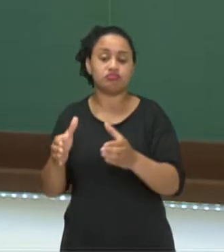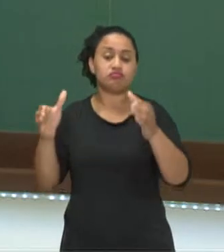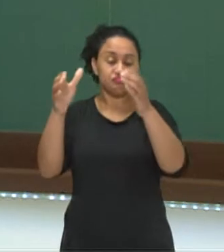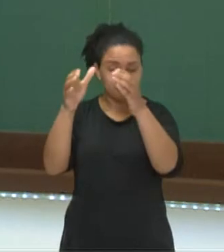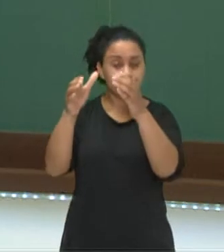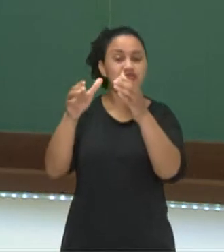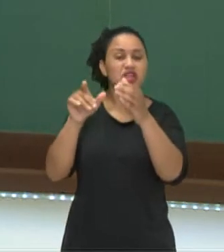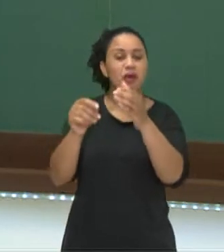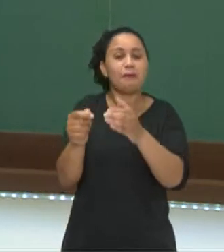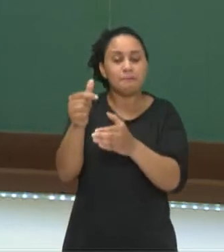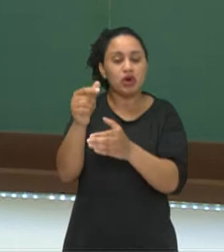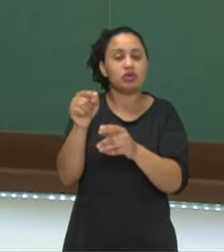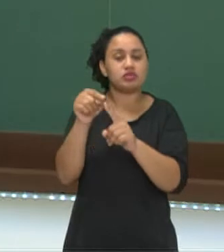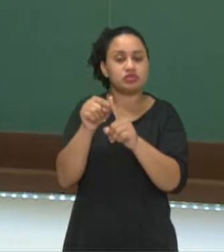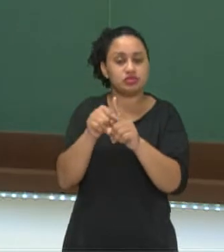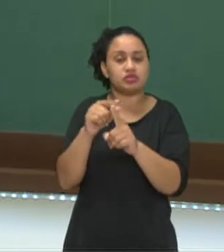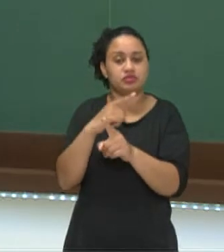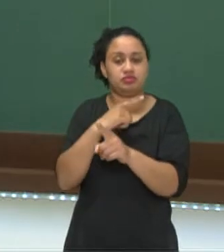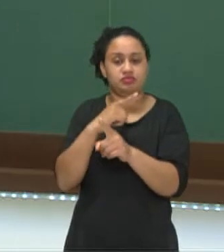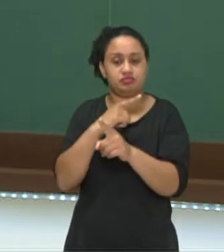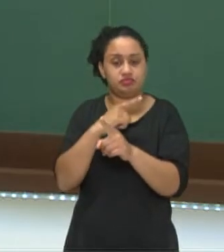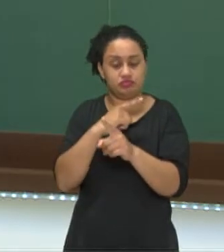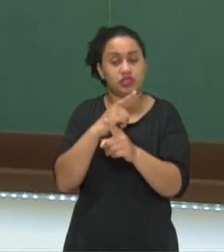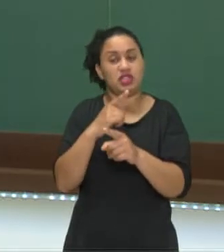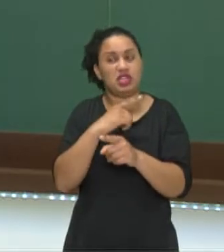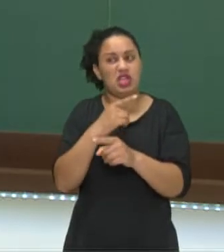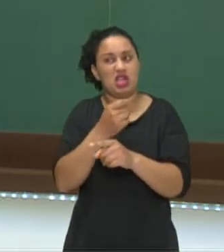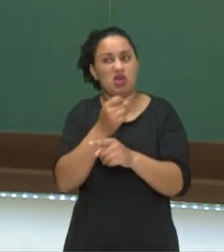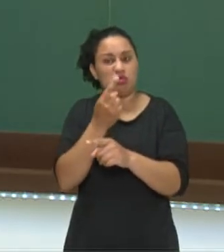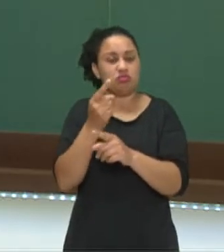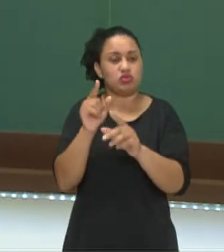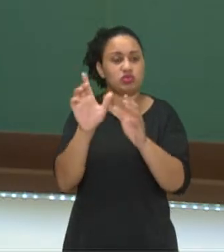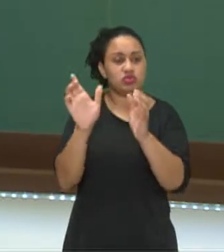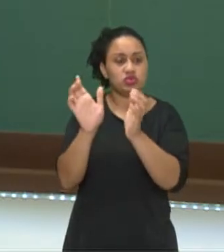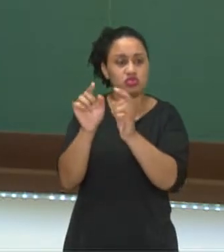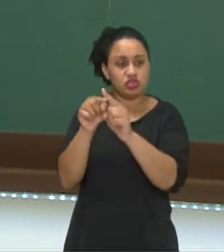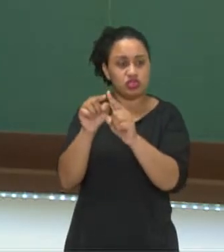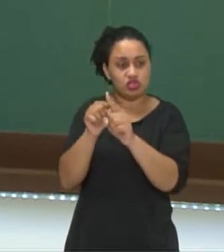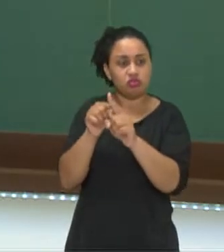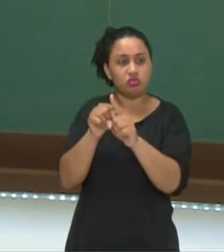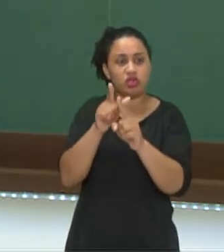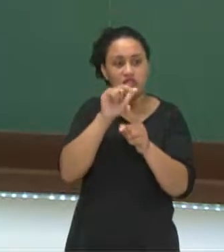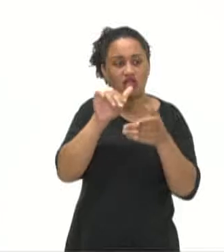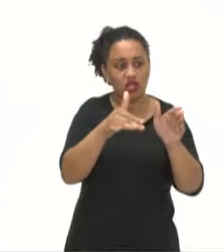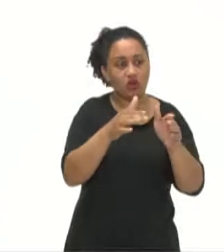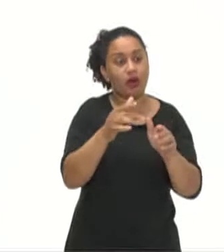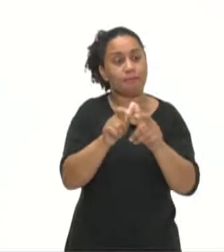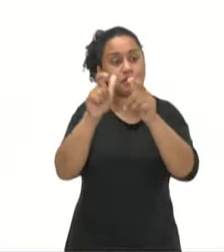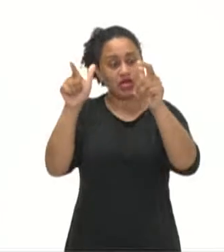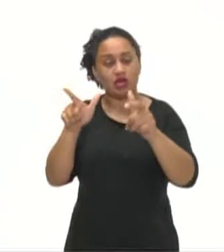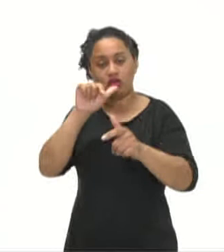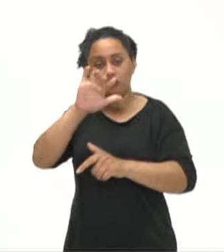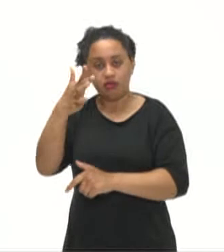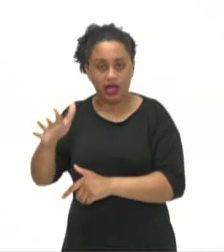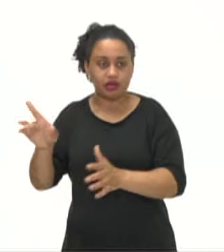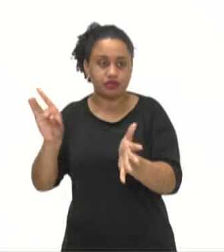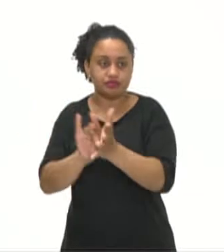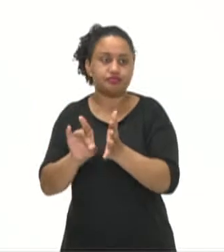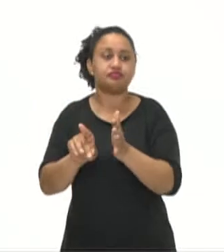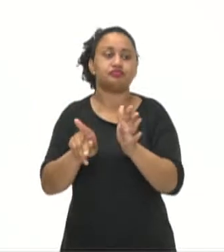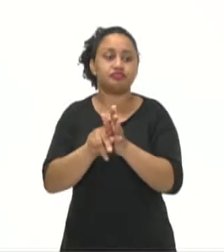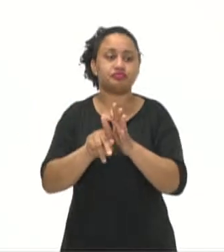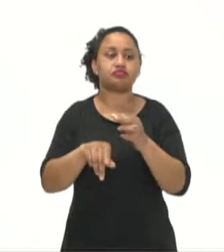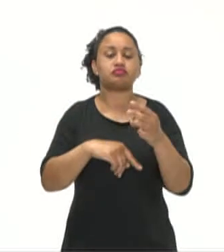são poucas espécies que existem, existe apenas uma família, a maioria é marinha. São animais sésseis, que